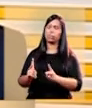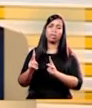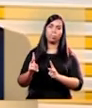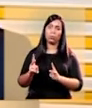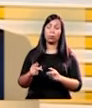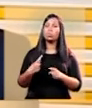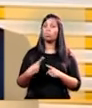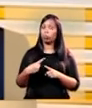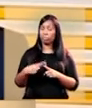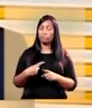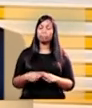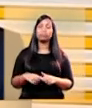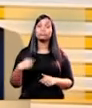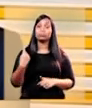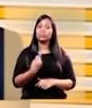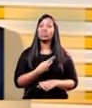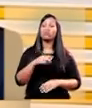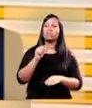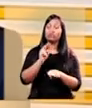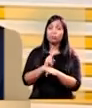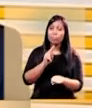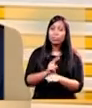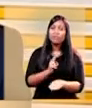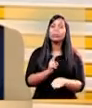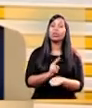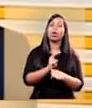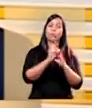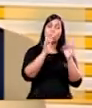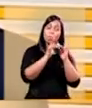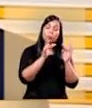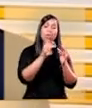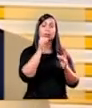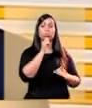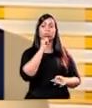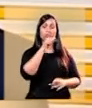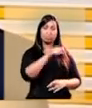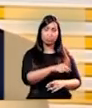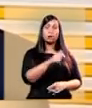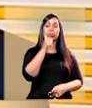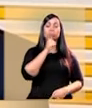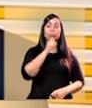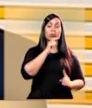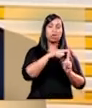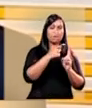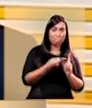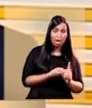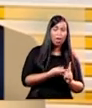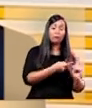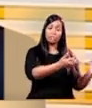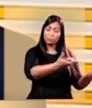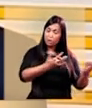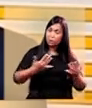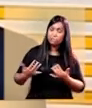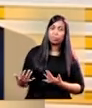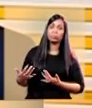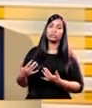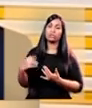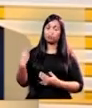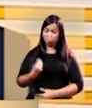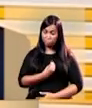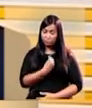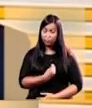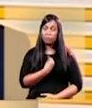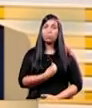Sempre, sempre. Por quê? Porque nós vamos cuidar de ter contato com essa mãe, com essa mulher grávida, para trazê-la ao